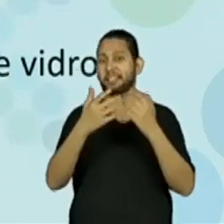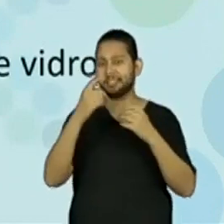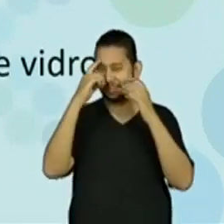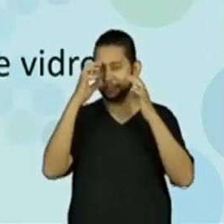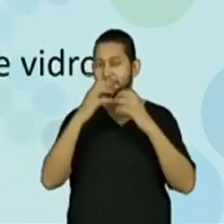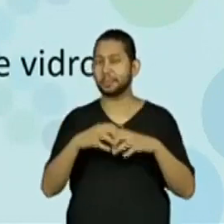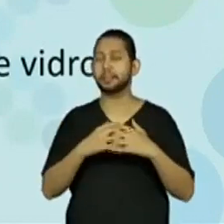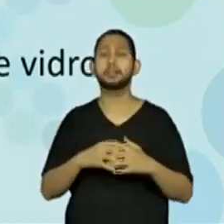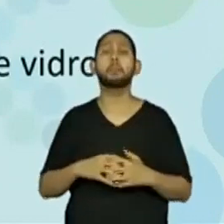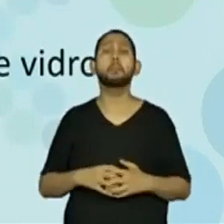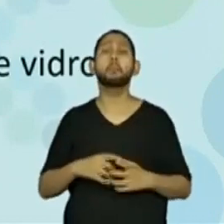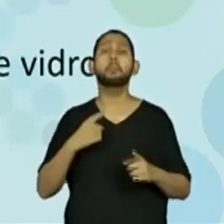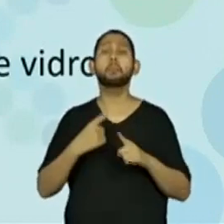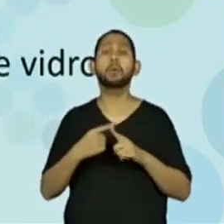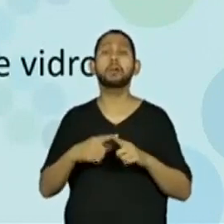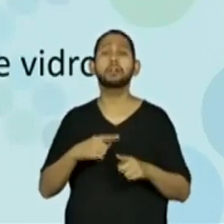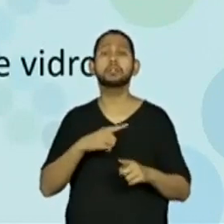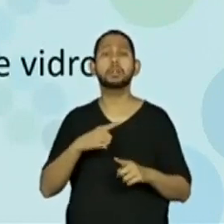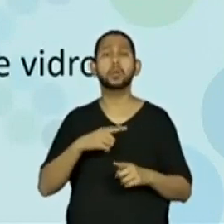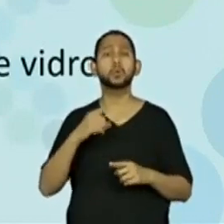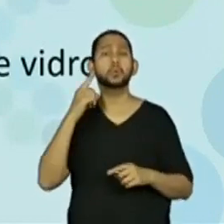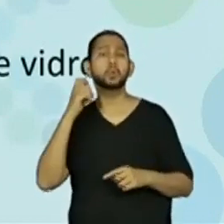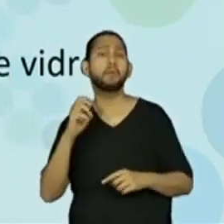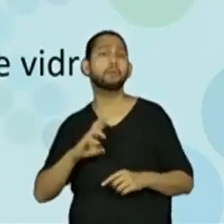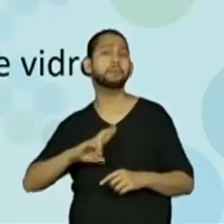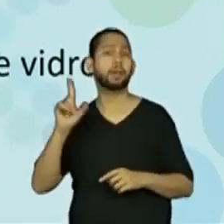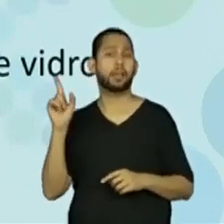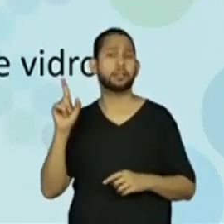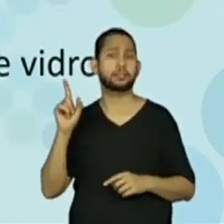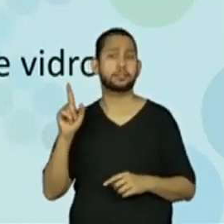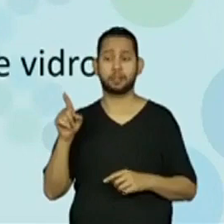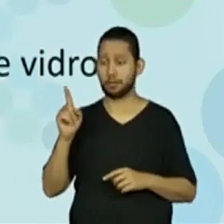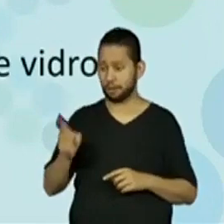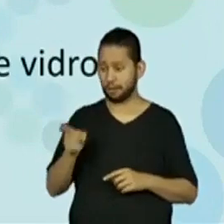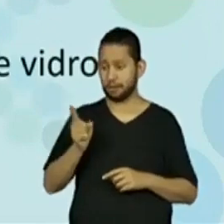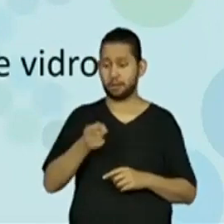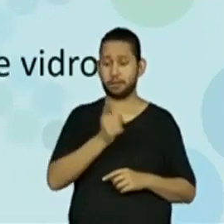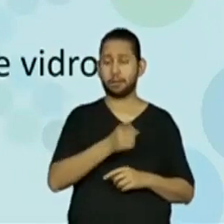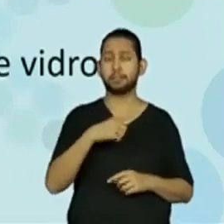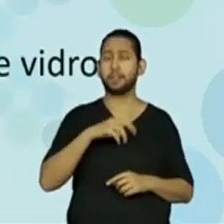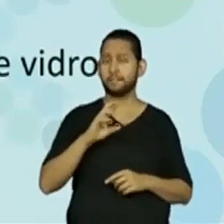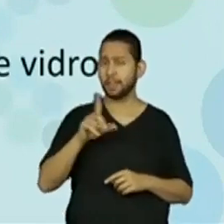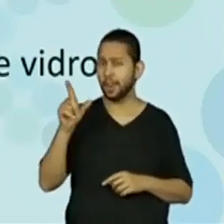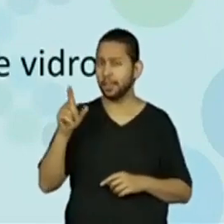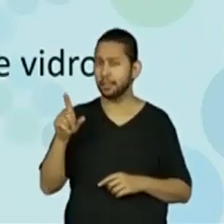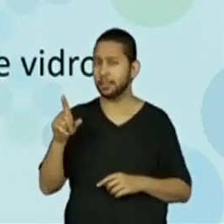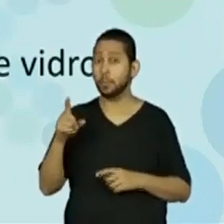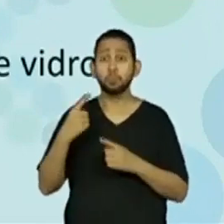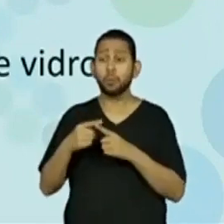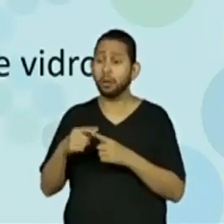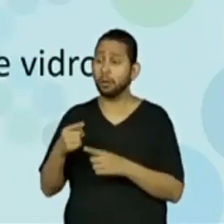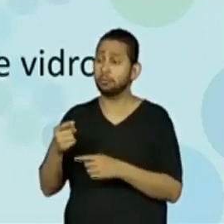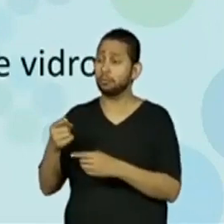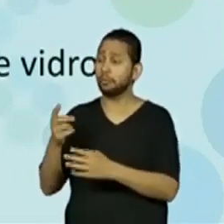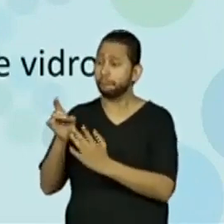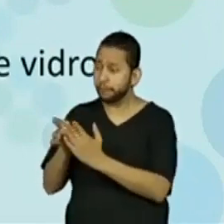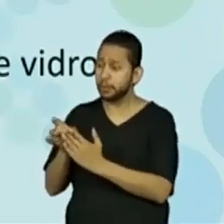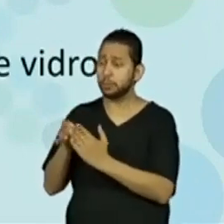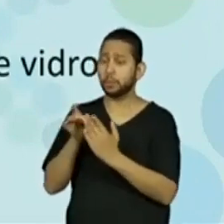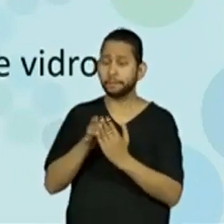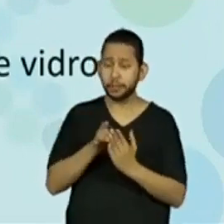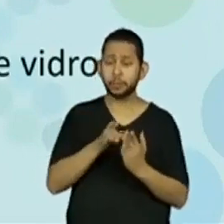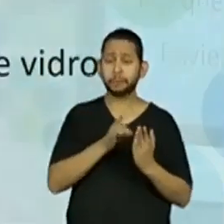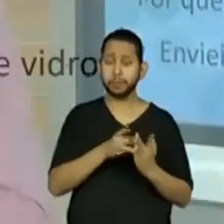Por que surgem sons diferentes desses objetos que são feitos do mesmo material,